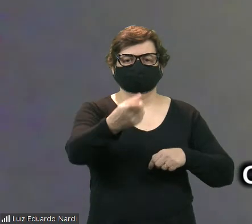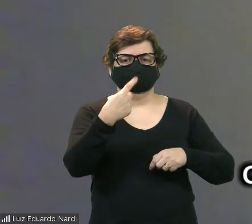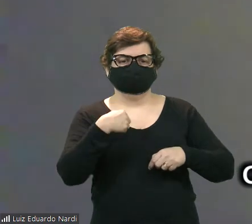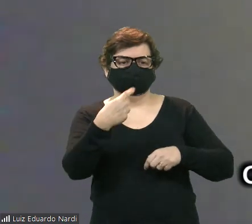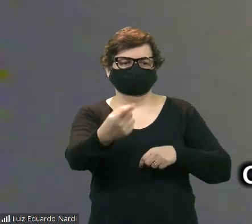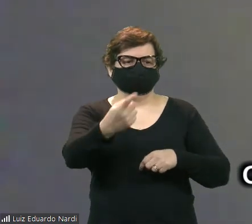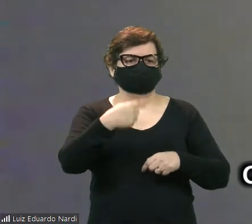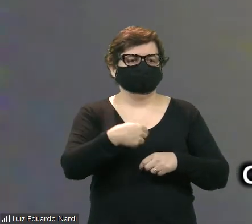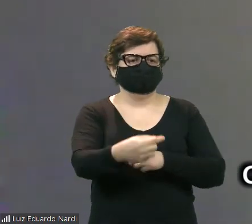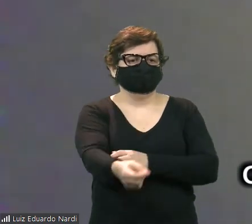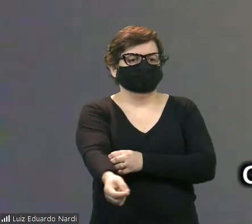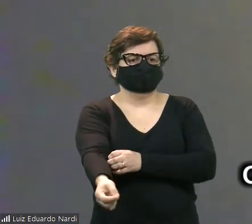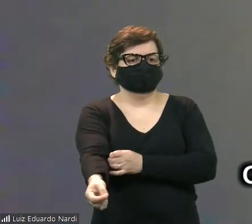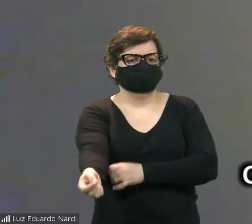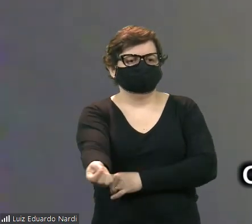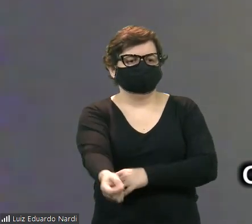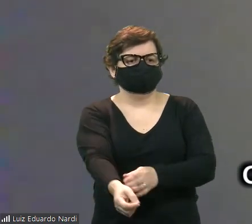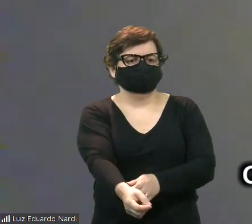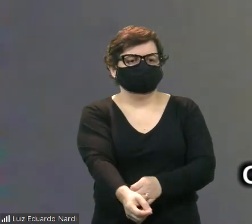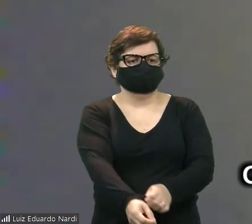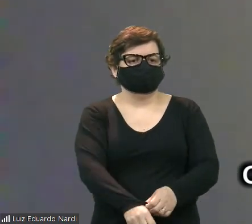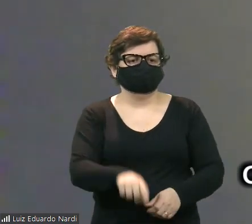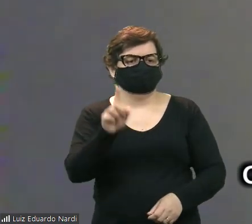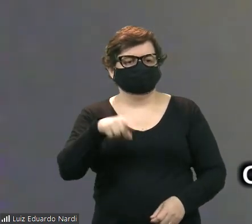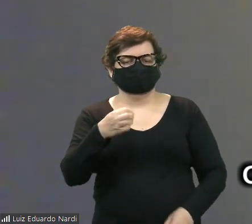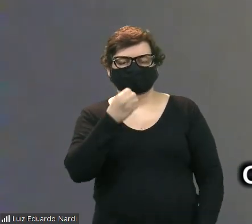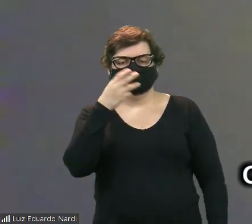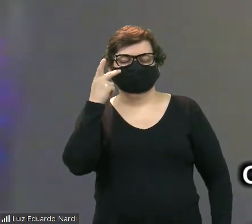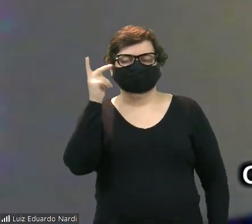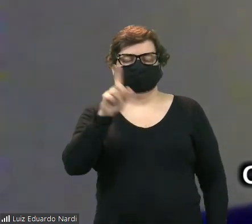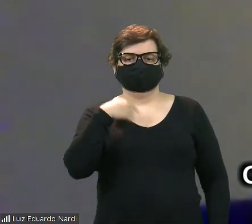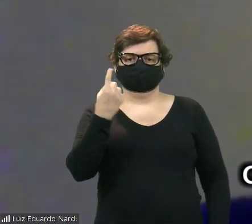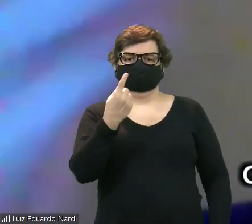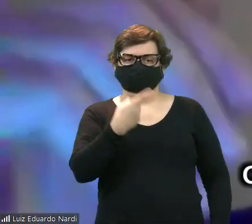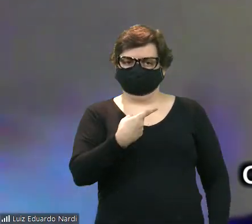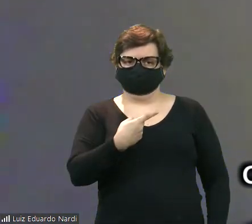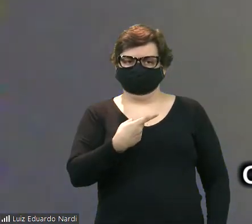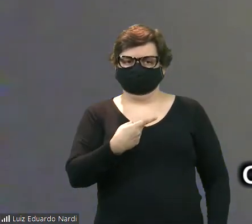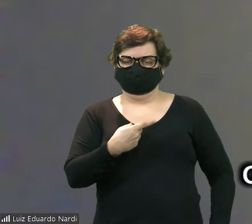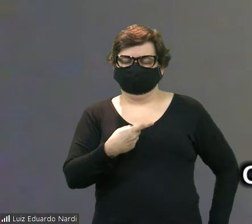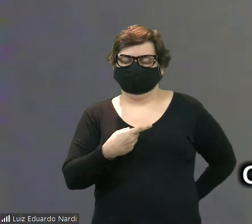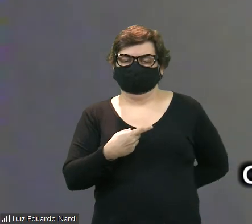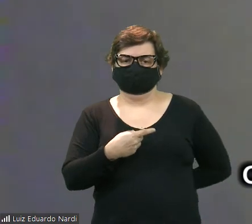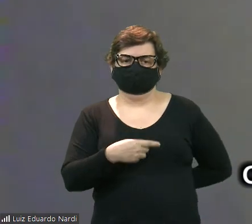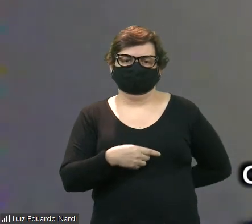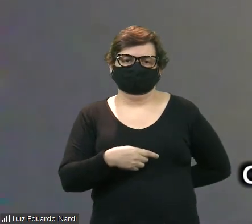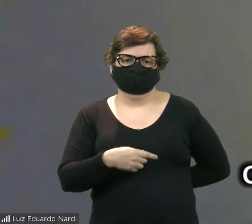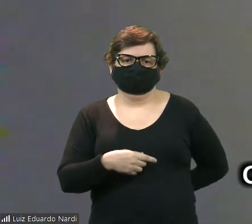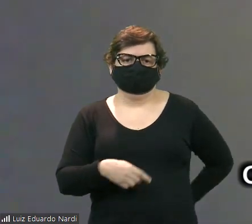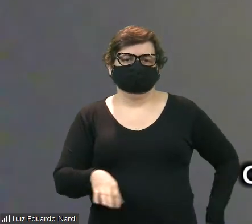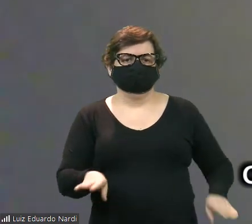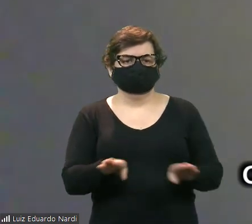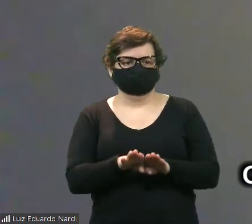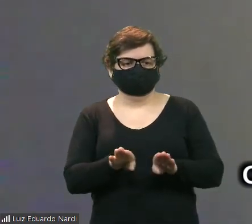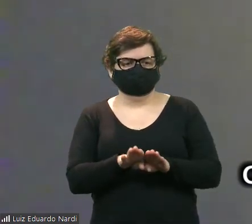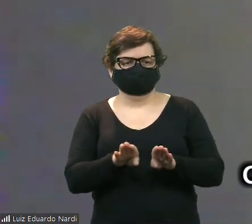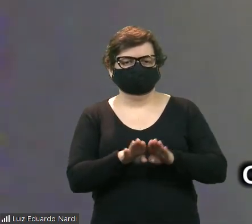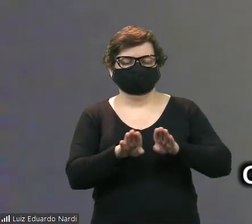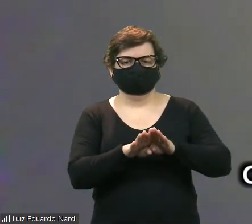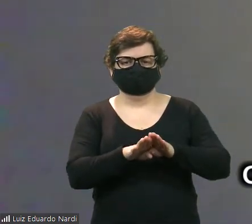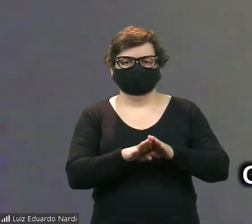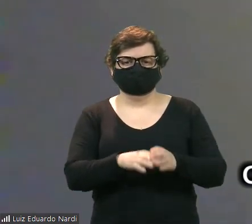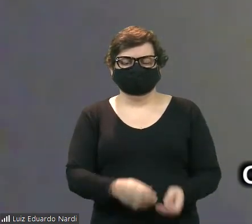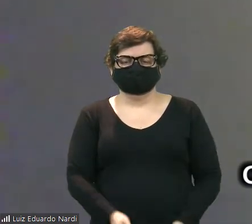bicicleta. Seria muito bom para nós, sobre todos os aspectos. O aspecto também de urbanização, que é